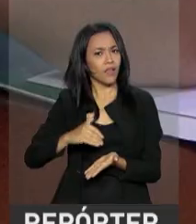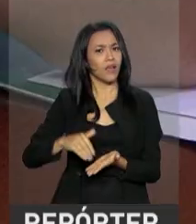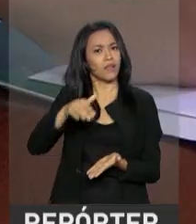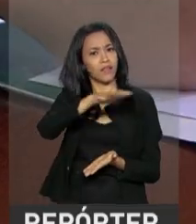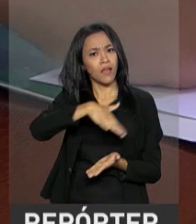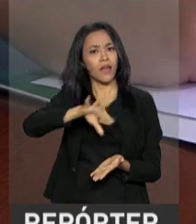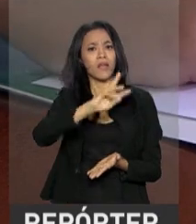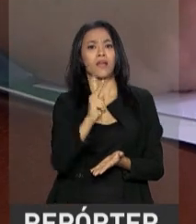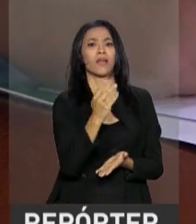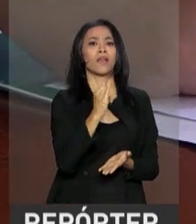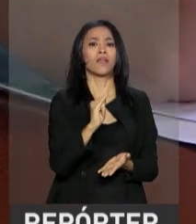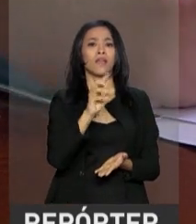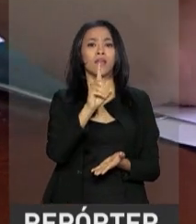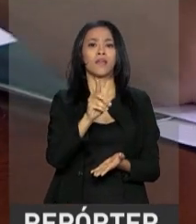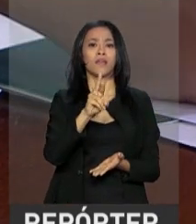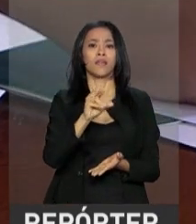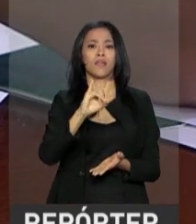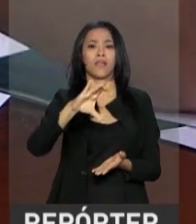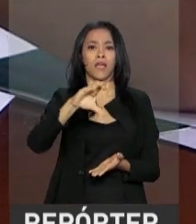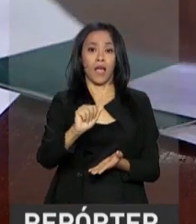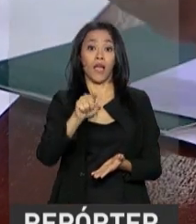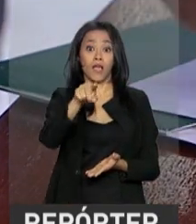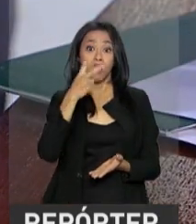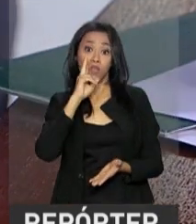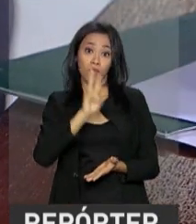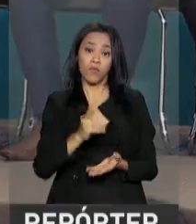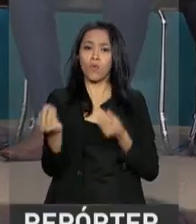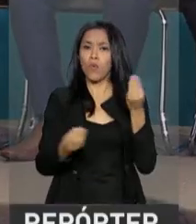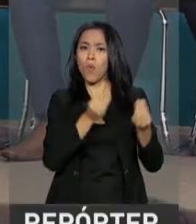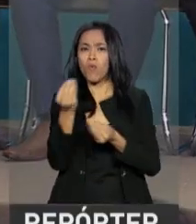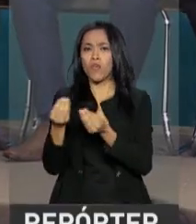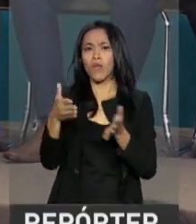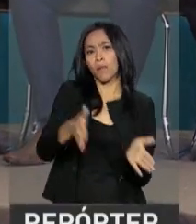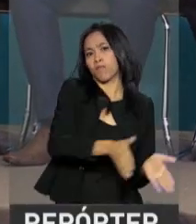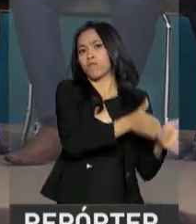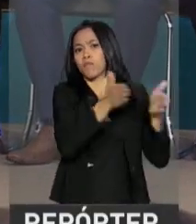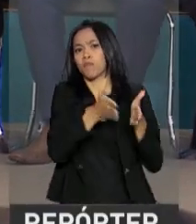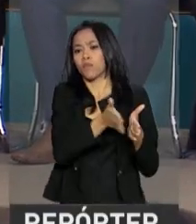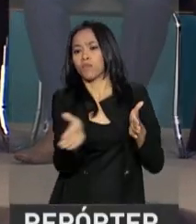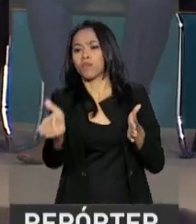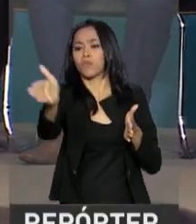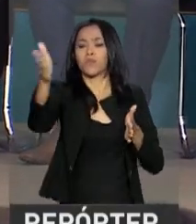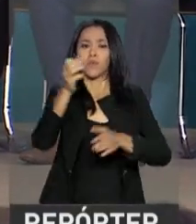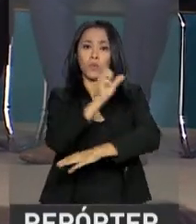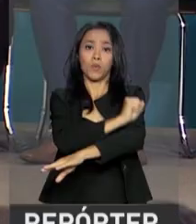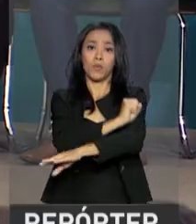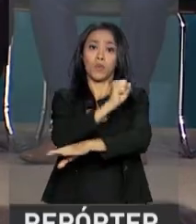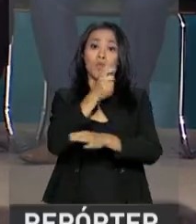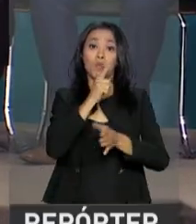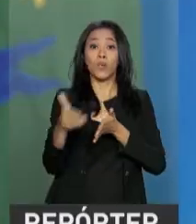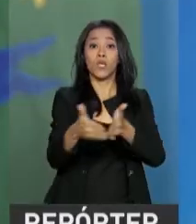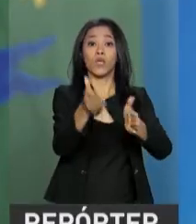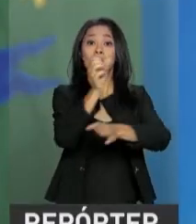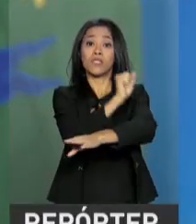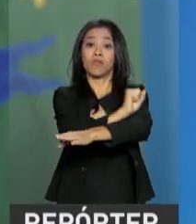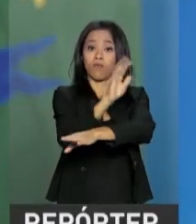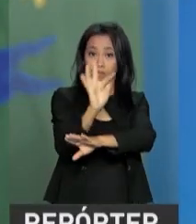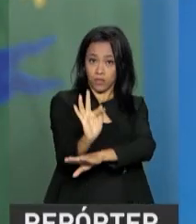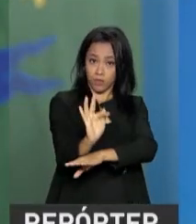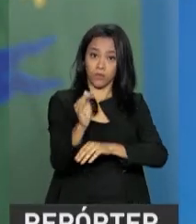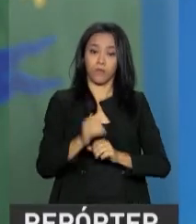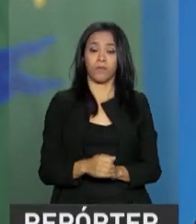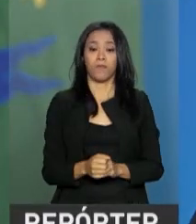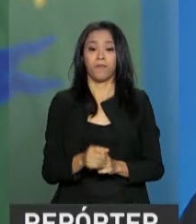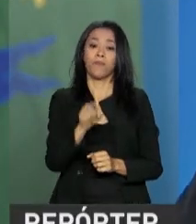e acompanhou de perto o projeto de transposição do rio são francisco destacado pelo presidente teme esse legado